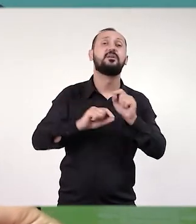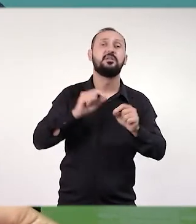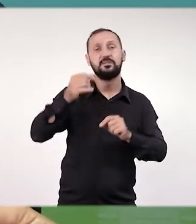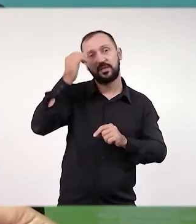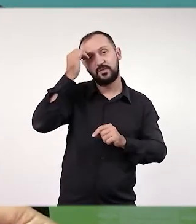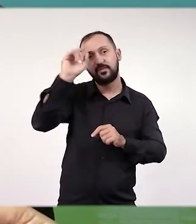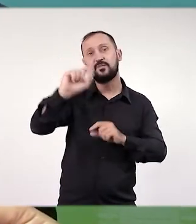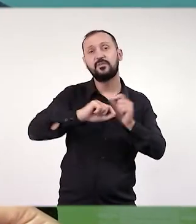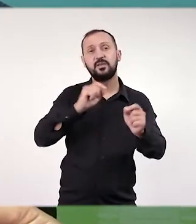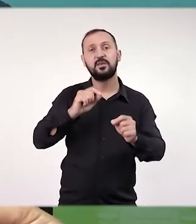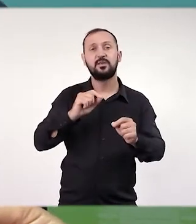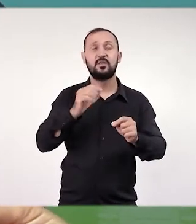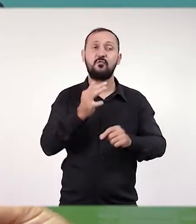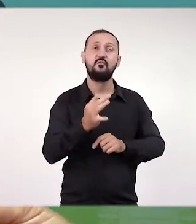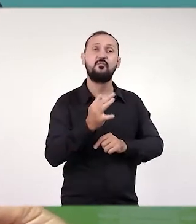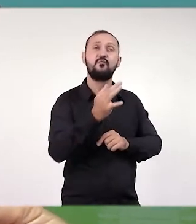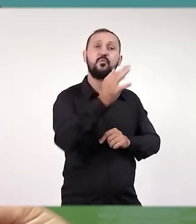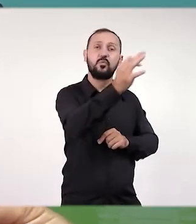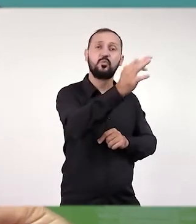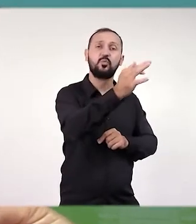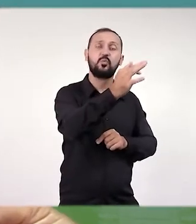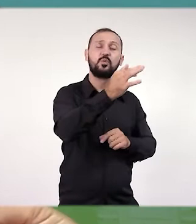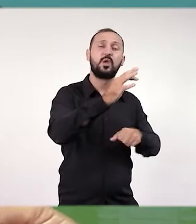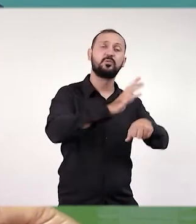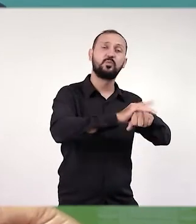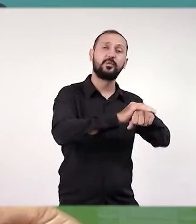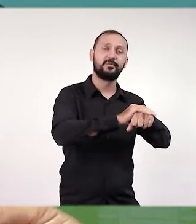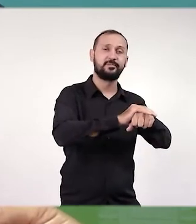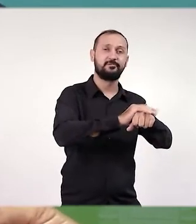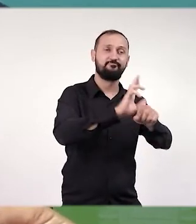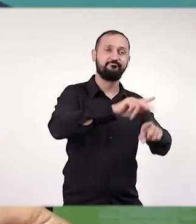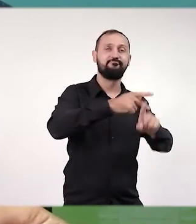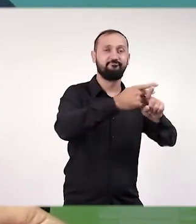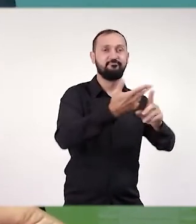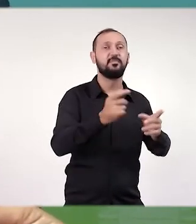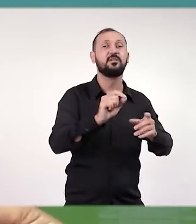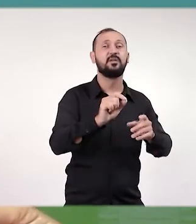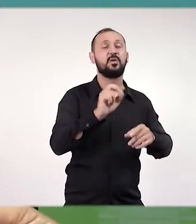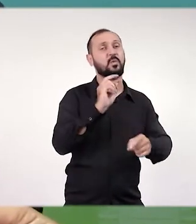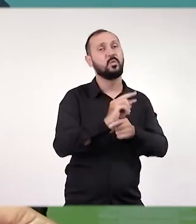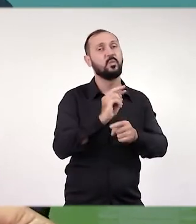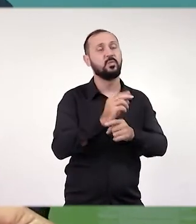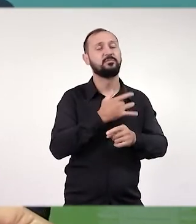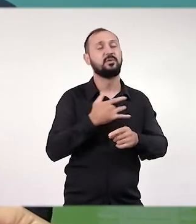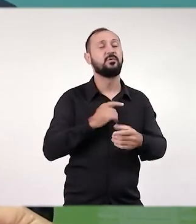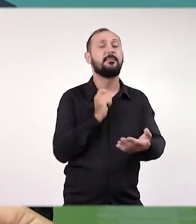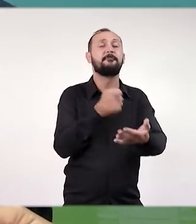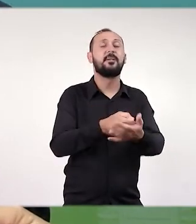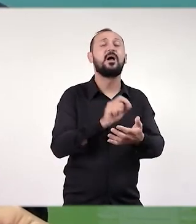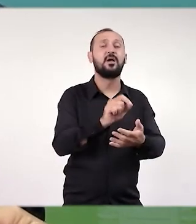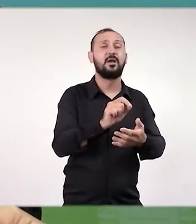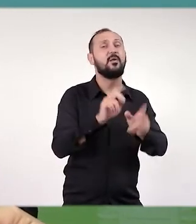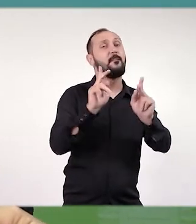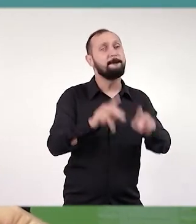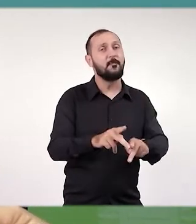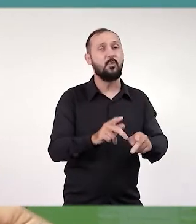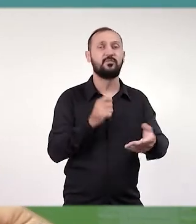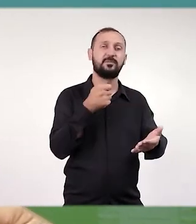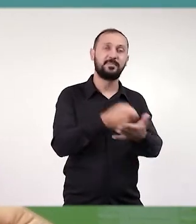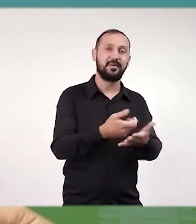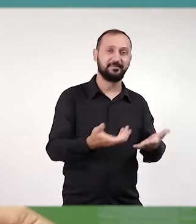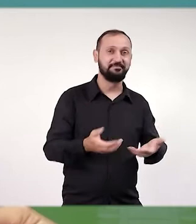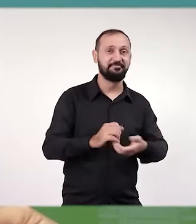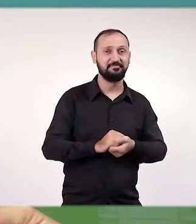você evita por essa ação um custo muito alto para a saúde. E quem banca a saúde são todos os brasileiros, são